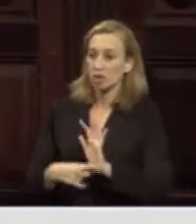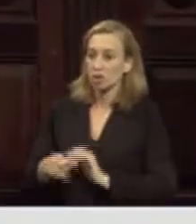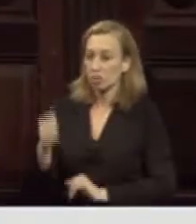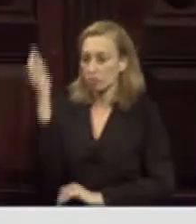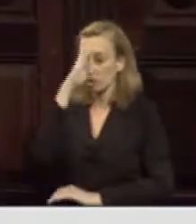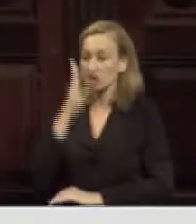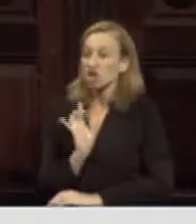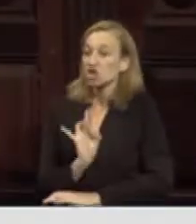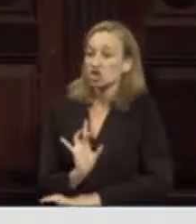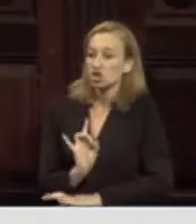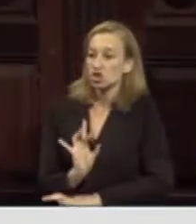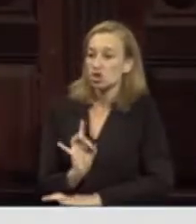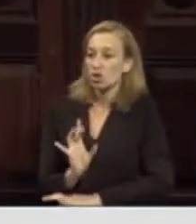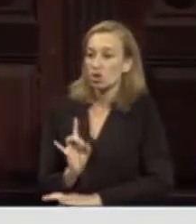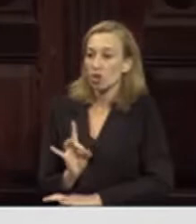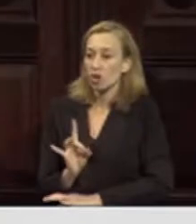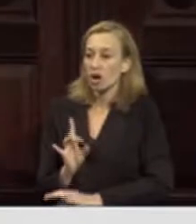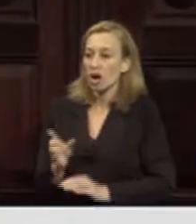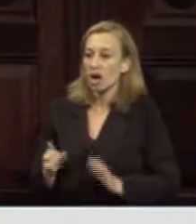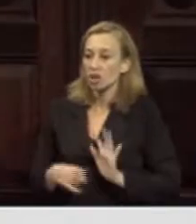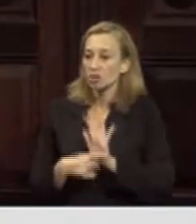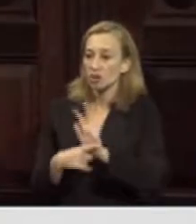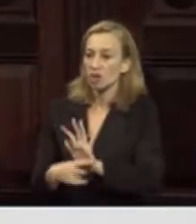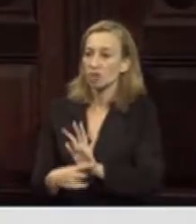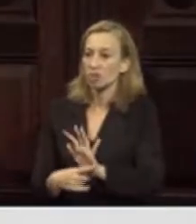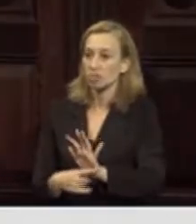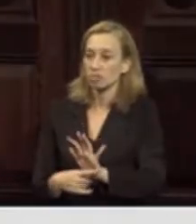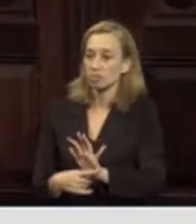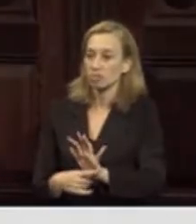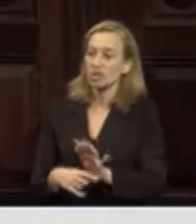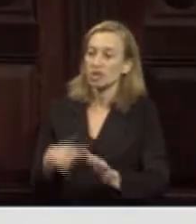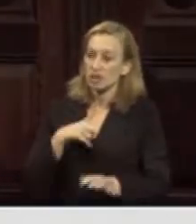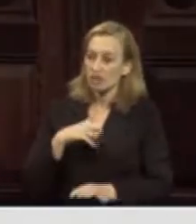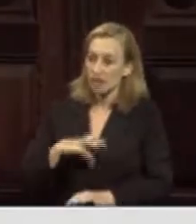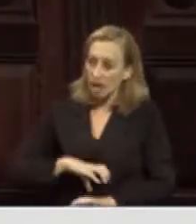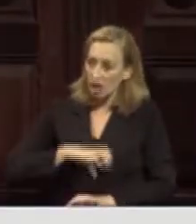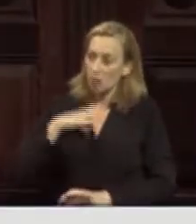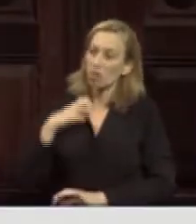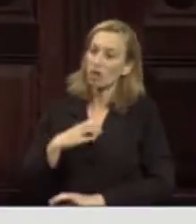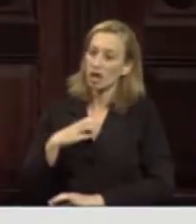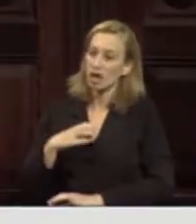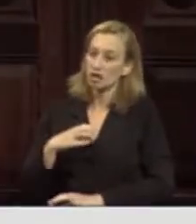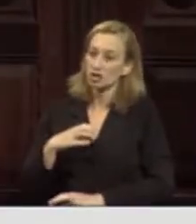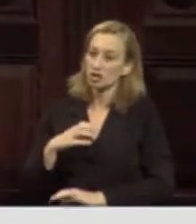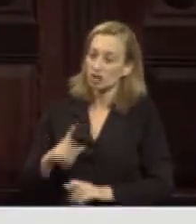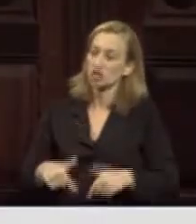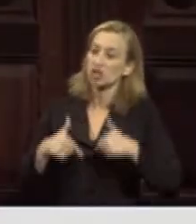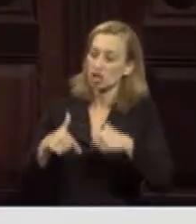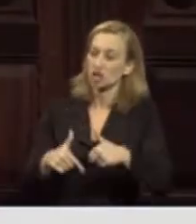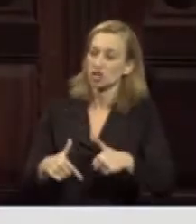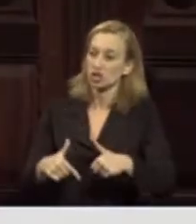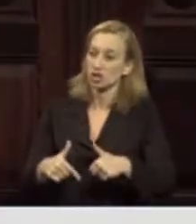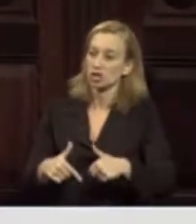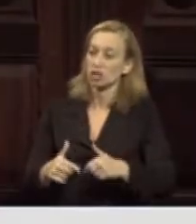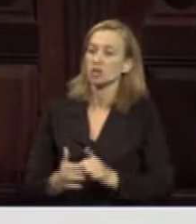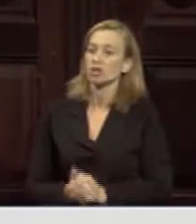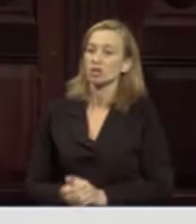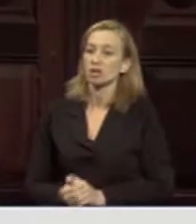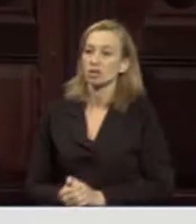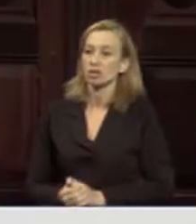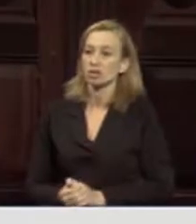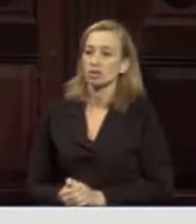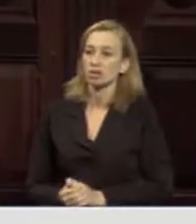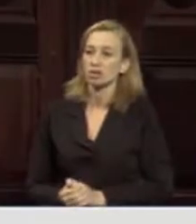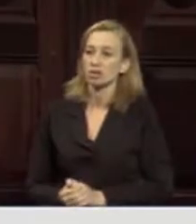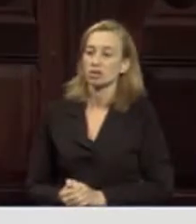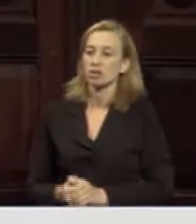recuperaremos o Brasil se tivermos a coragem de tocar nas suas verdadeiras feridas. Então são essas